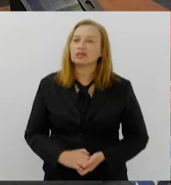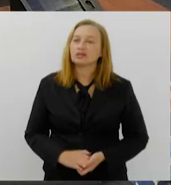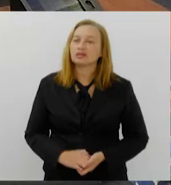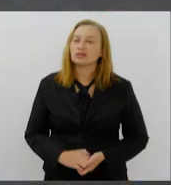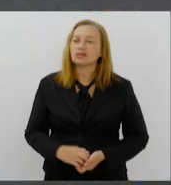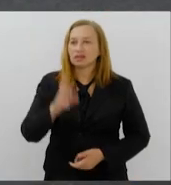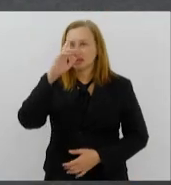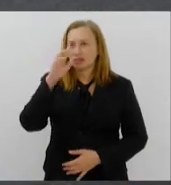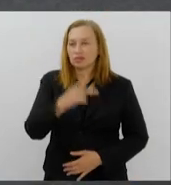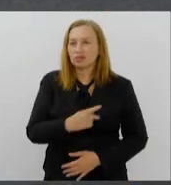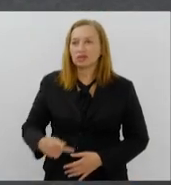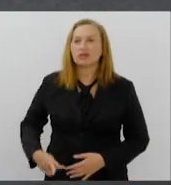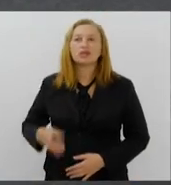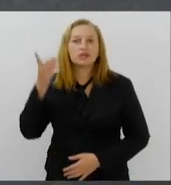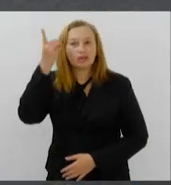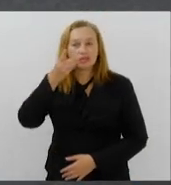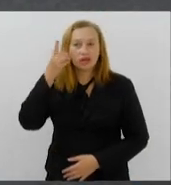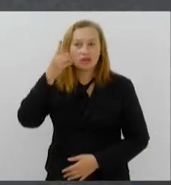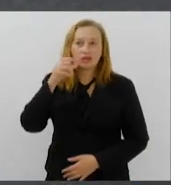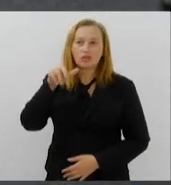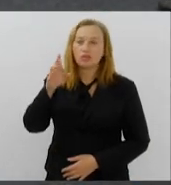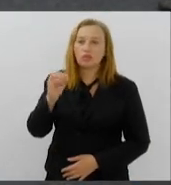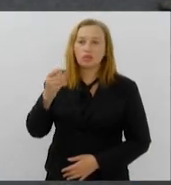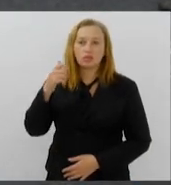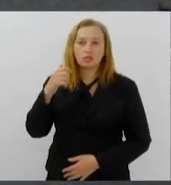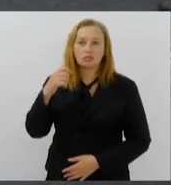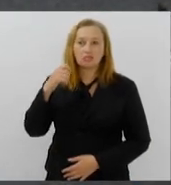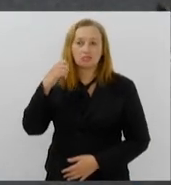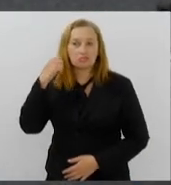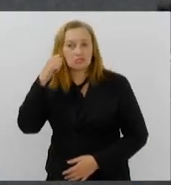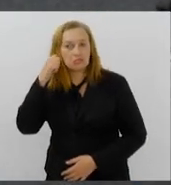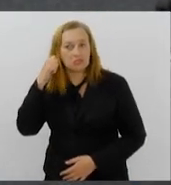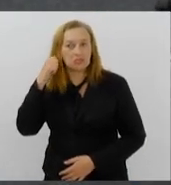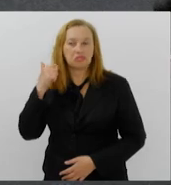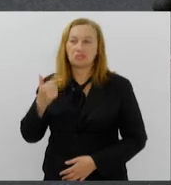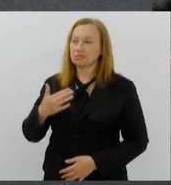Senhor presidente, o deputado Bruno Boareto me deu um puxão de orelha aqui.